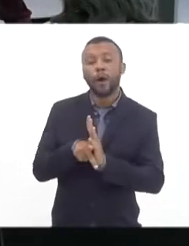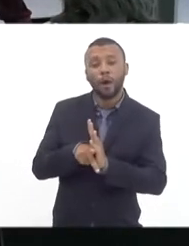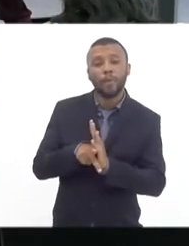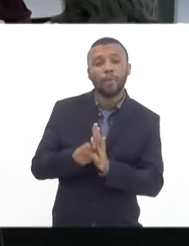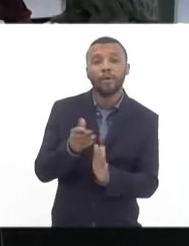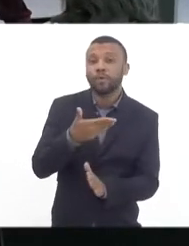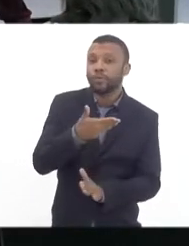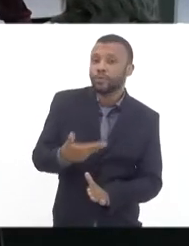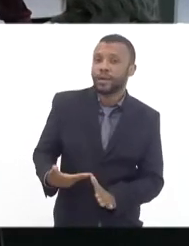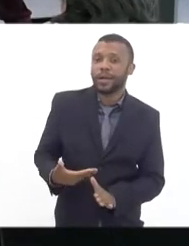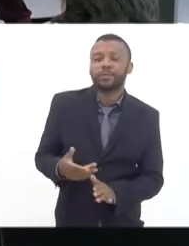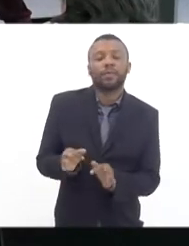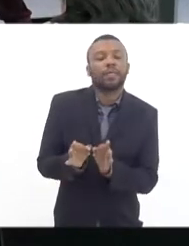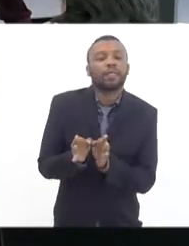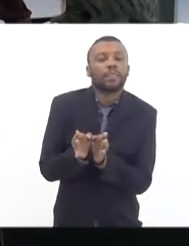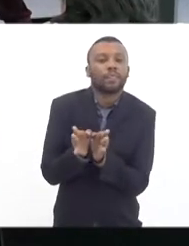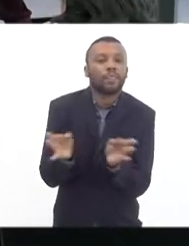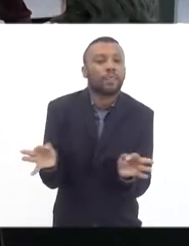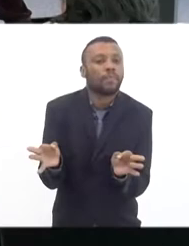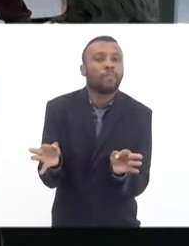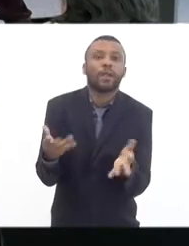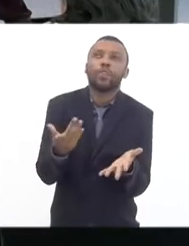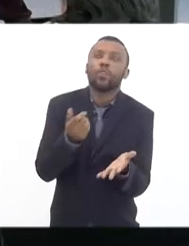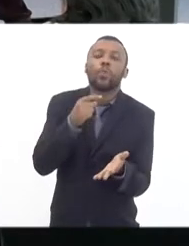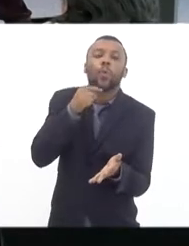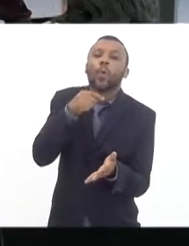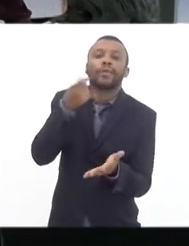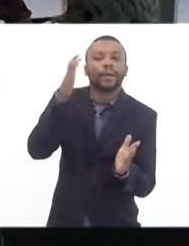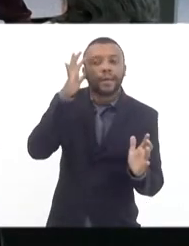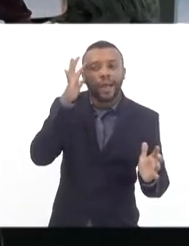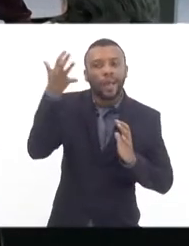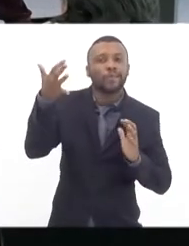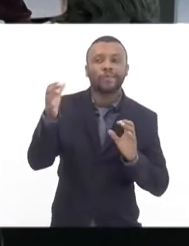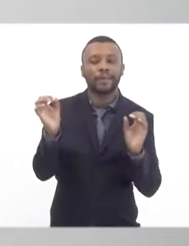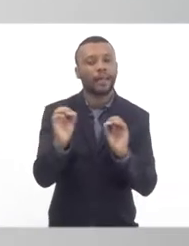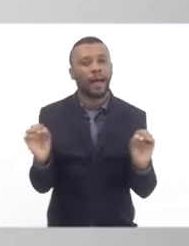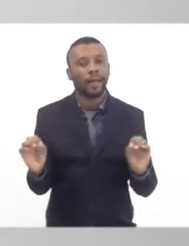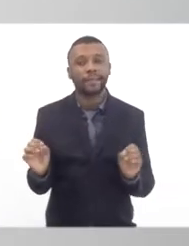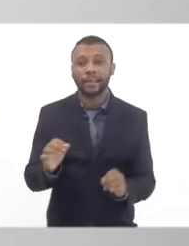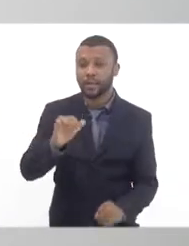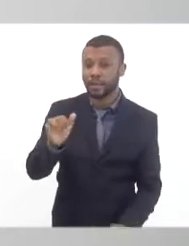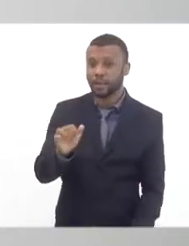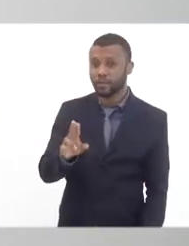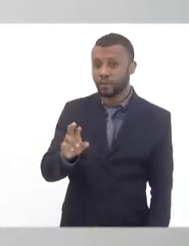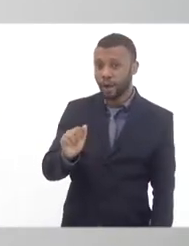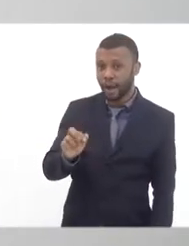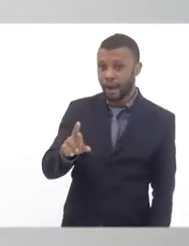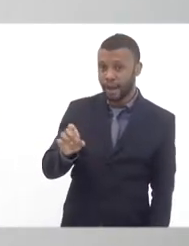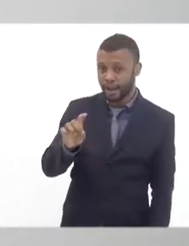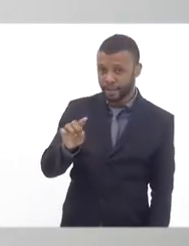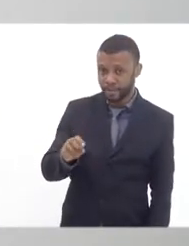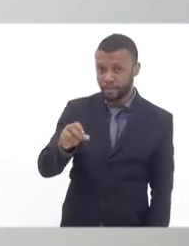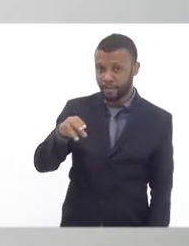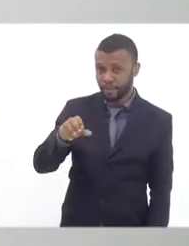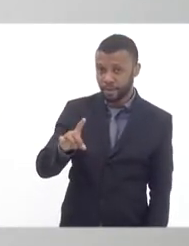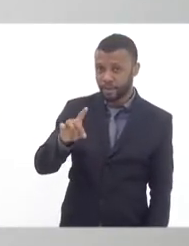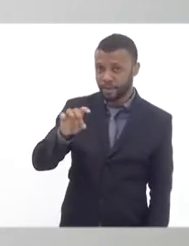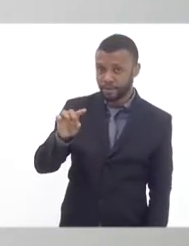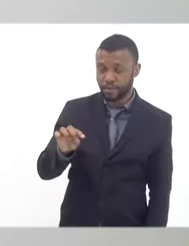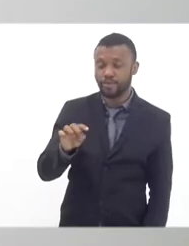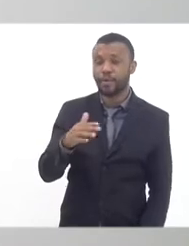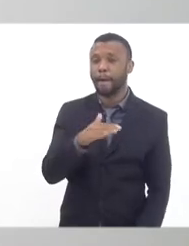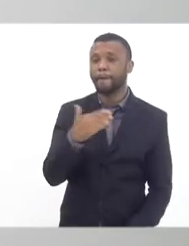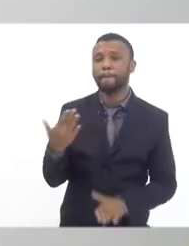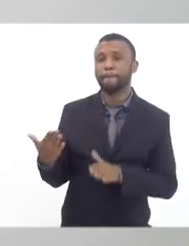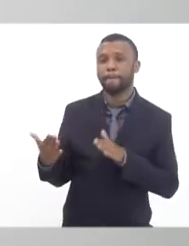simplesmente não dá conta de resolver. Não é? Juarez Mendes morreu, do nosso coletivo Fazenda Colubandê. Professor